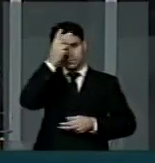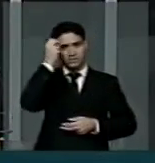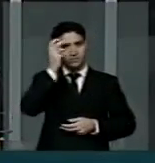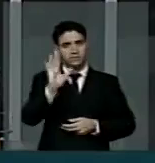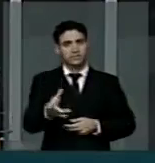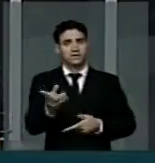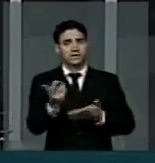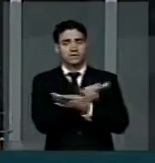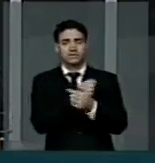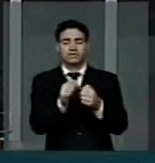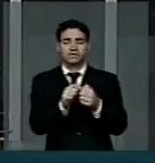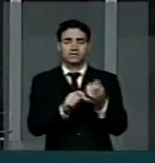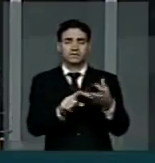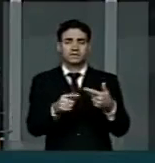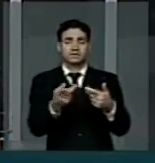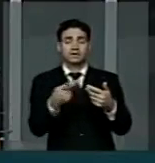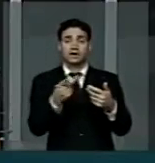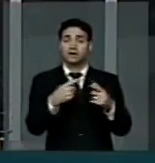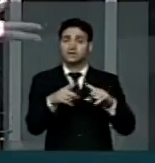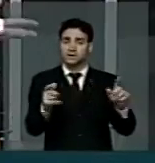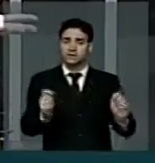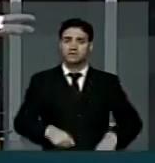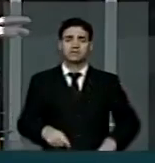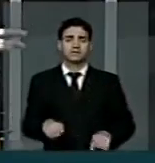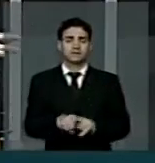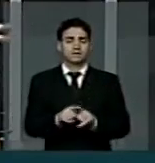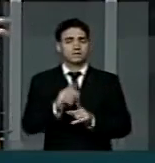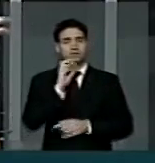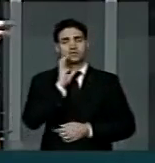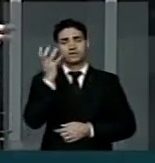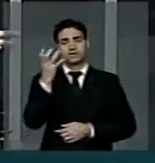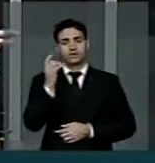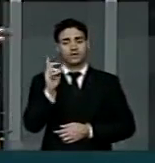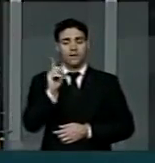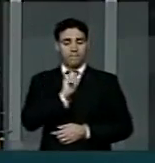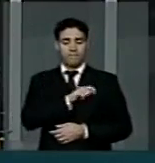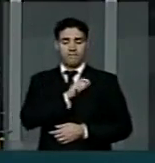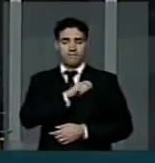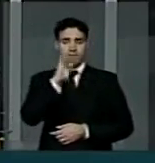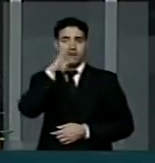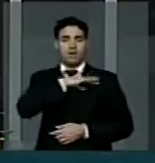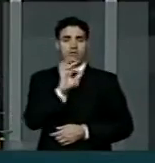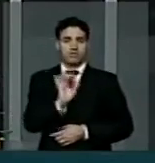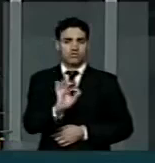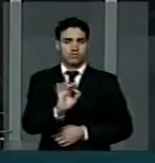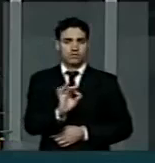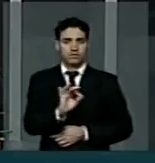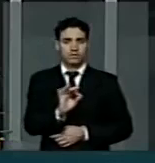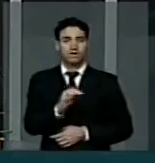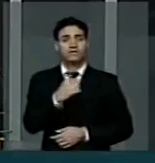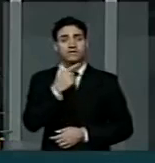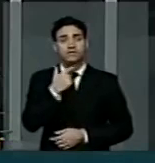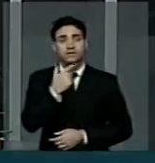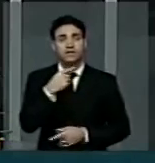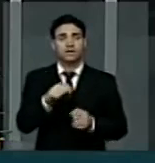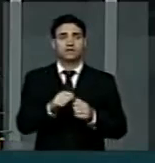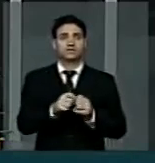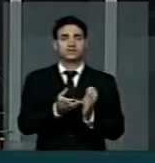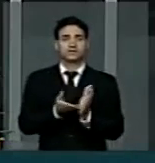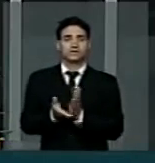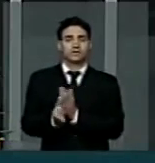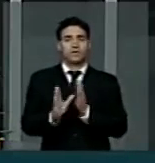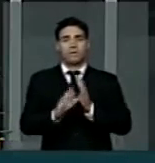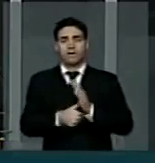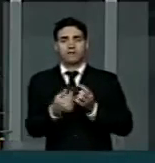alguma irregularidade, mas sanável, que não foi má fé. Ele não teve a intenção do desvio do dinheiro público,